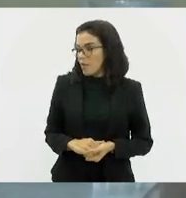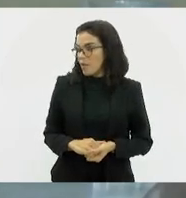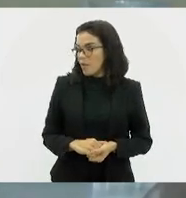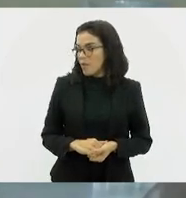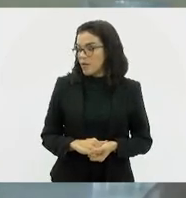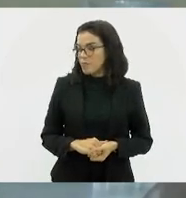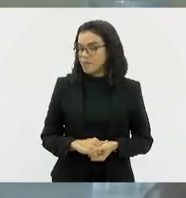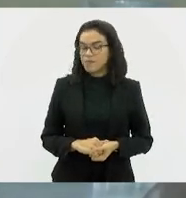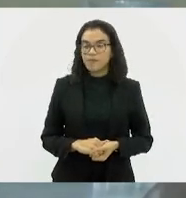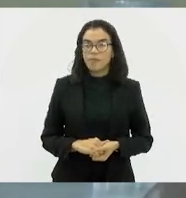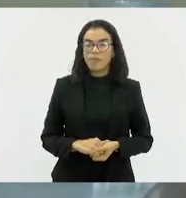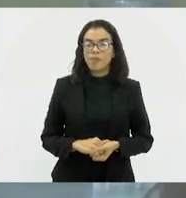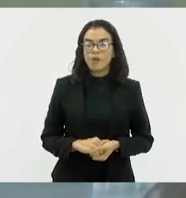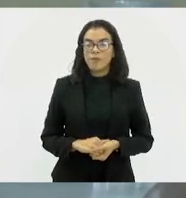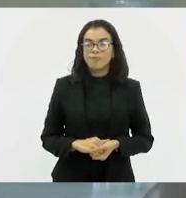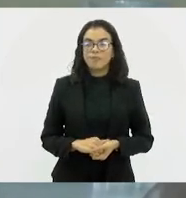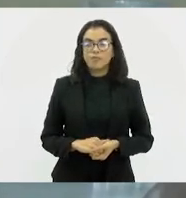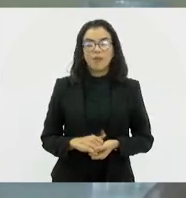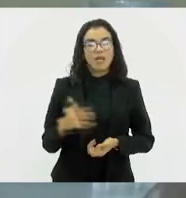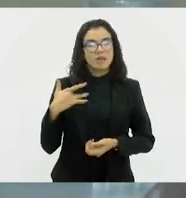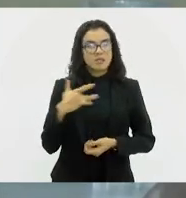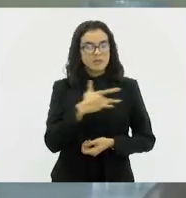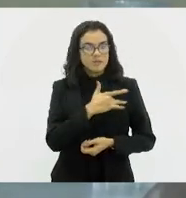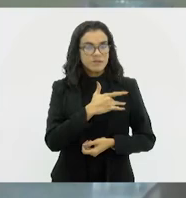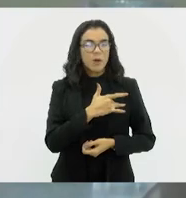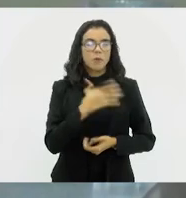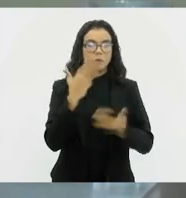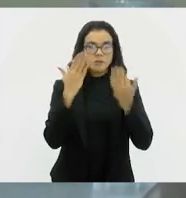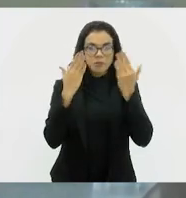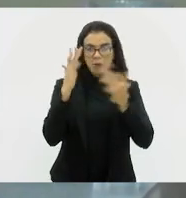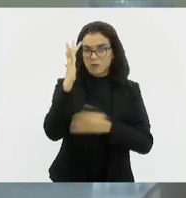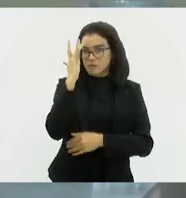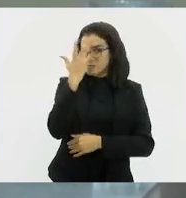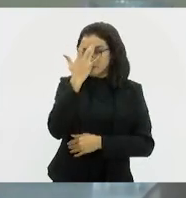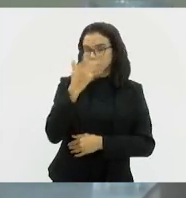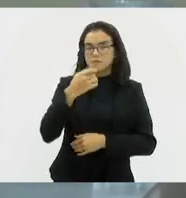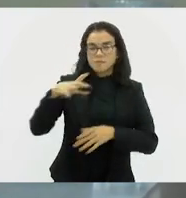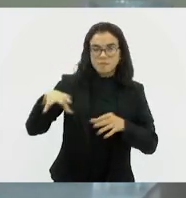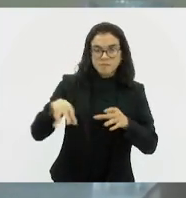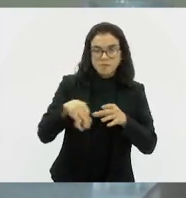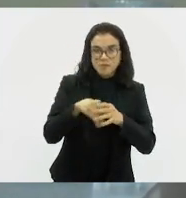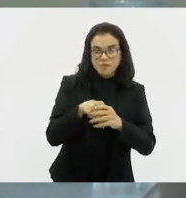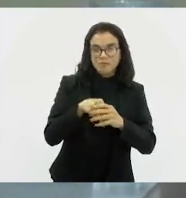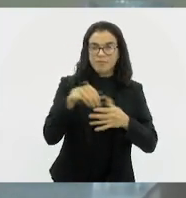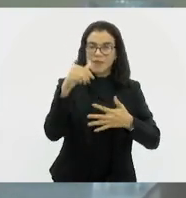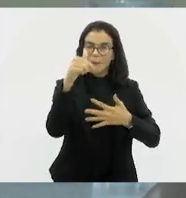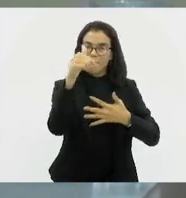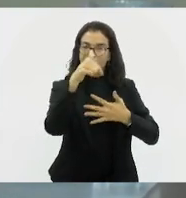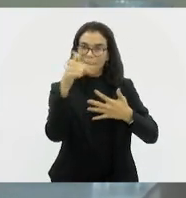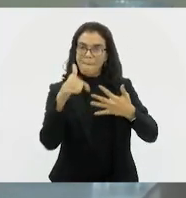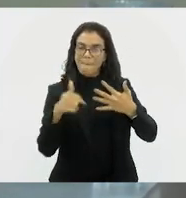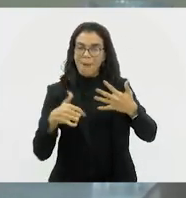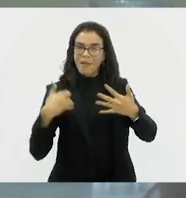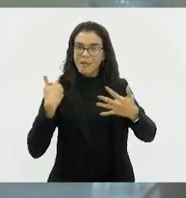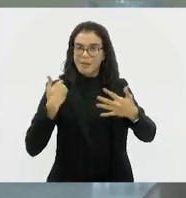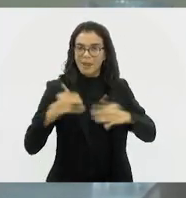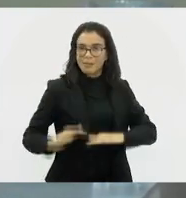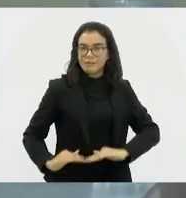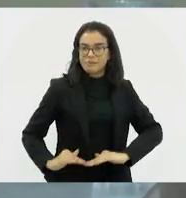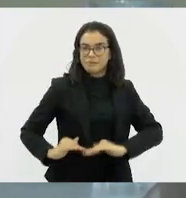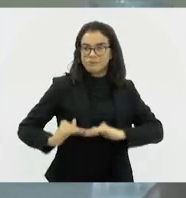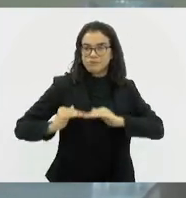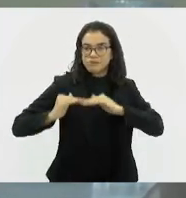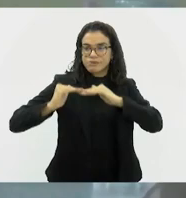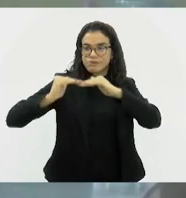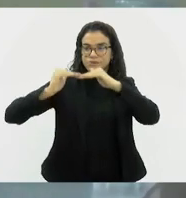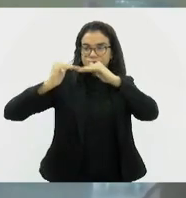Os cuidados com a saúde mental devem fazer parte de todas as fases da nossa idade, ainda mais quando